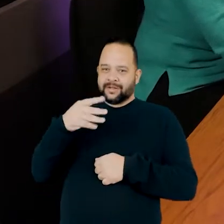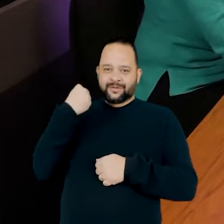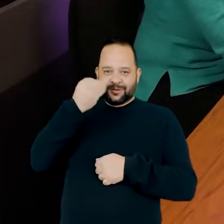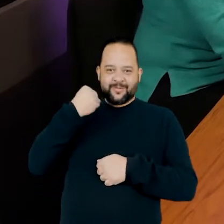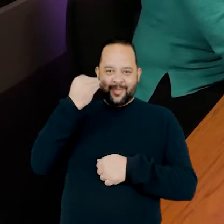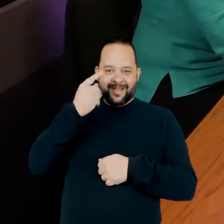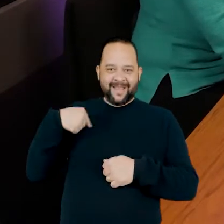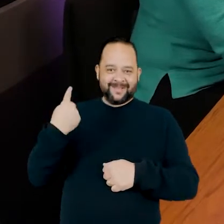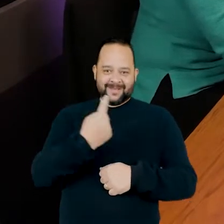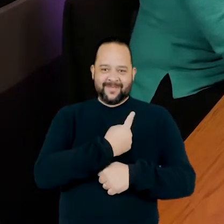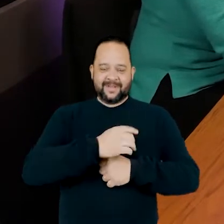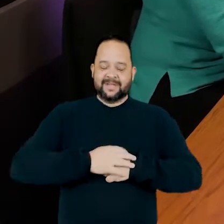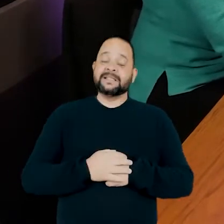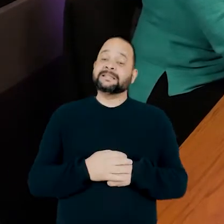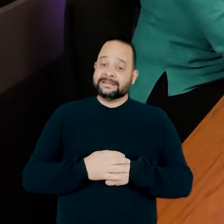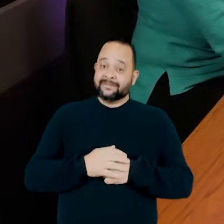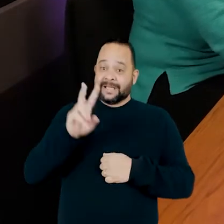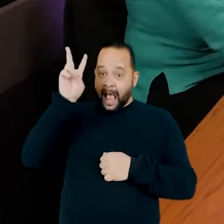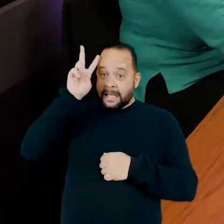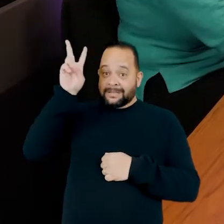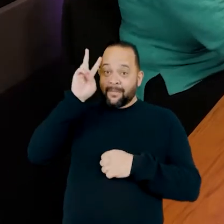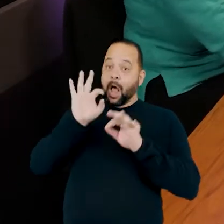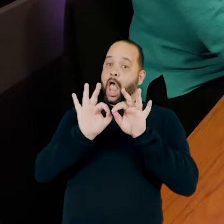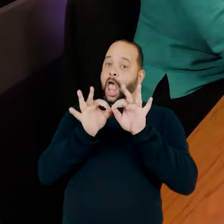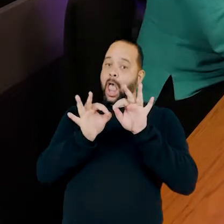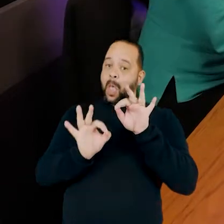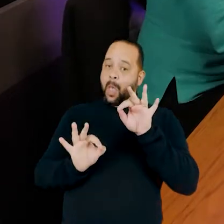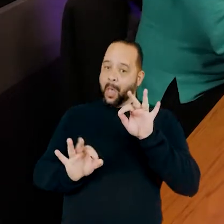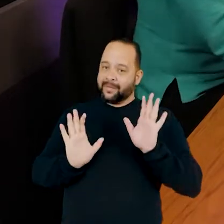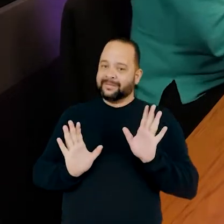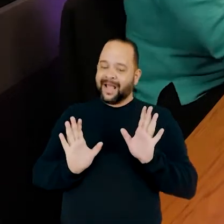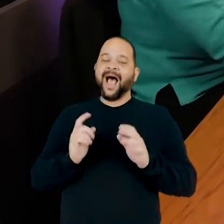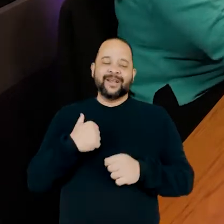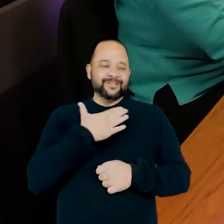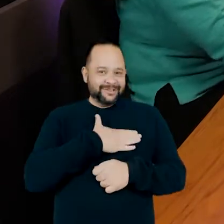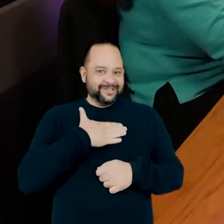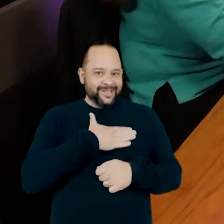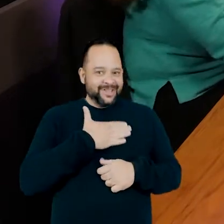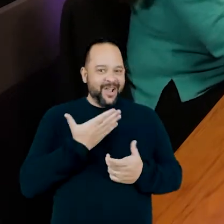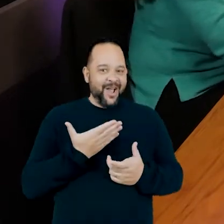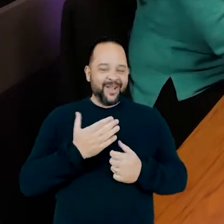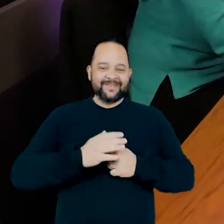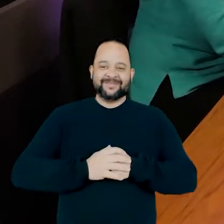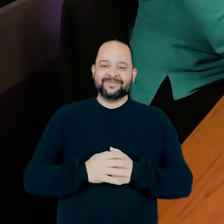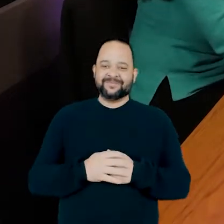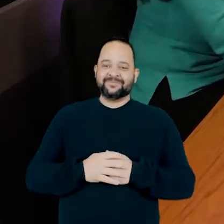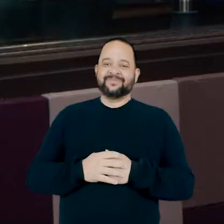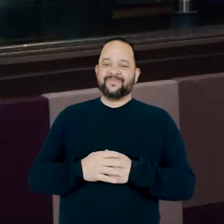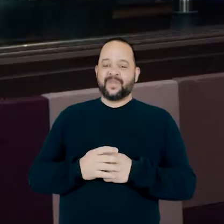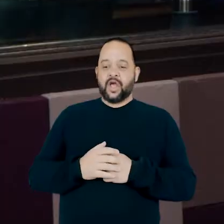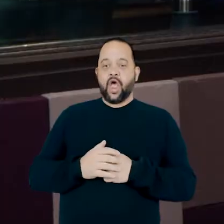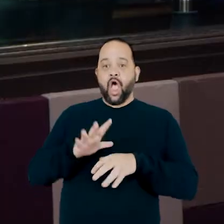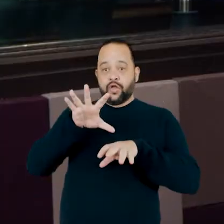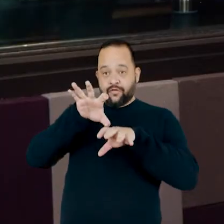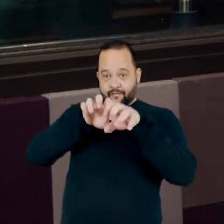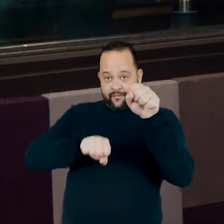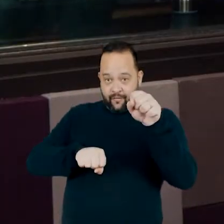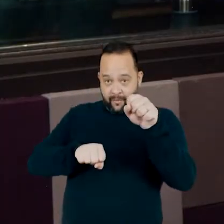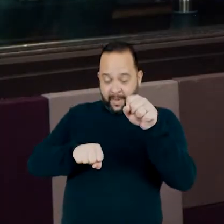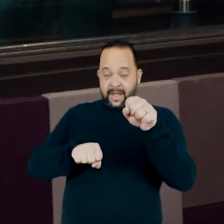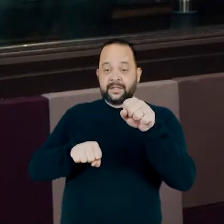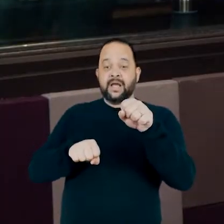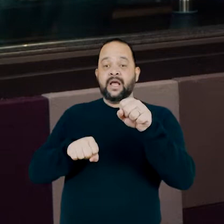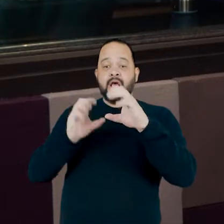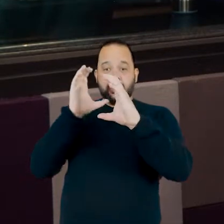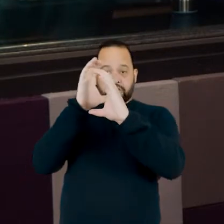pra gente? Mauri, vai ser uma longa história. Ah, legal. A gente gosta de história. Bom, eu sou formada em engenharia